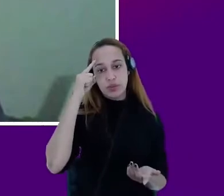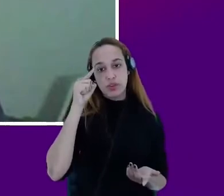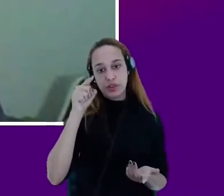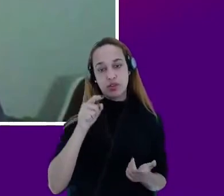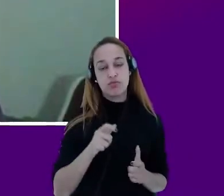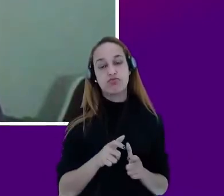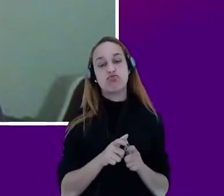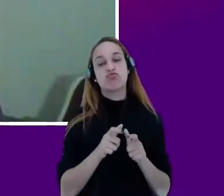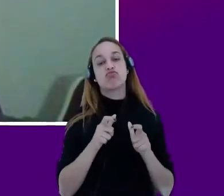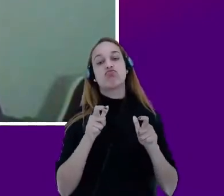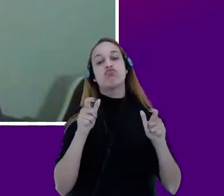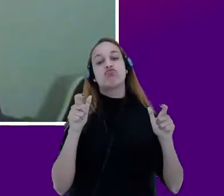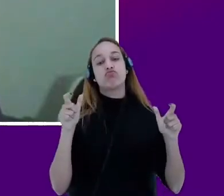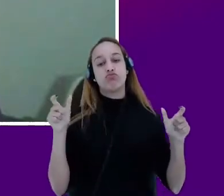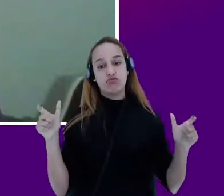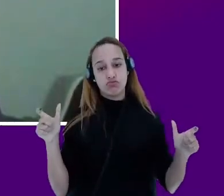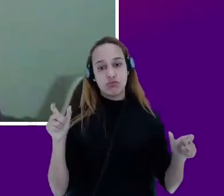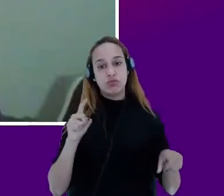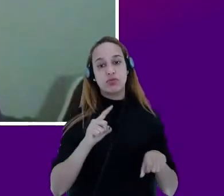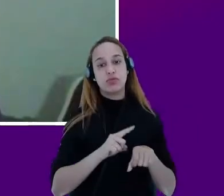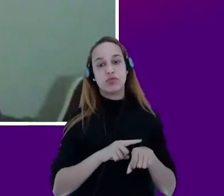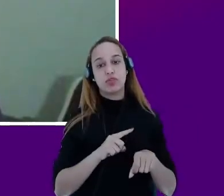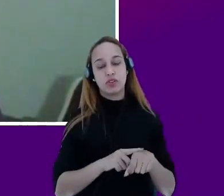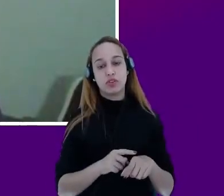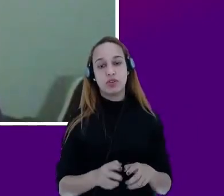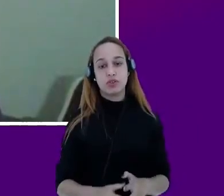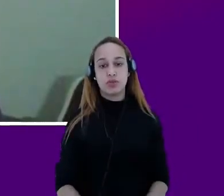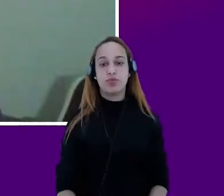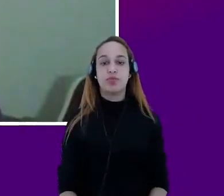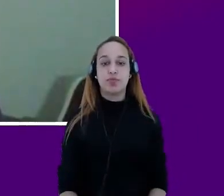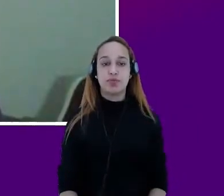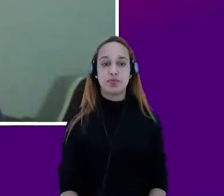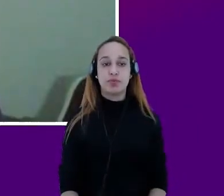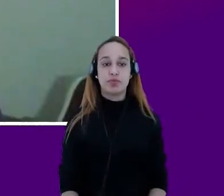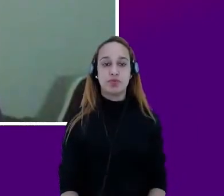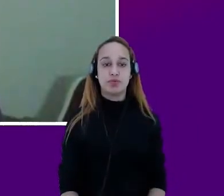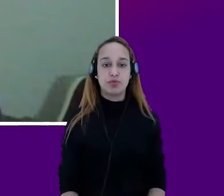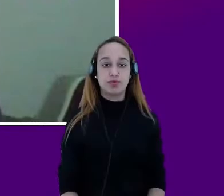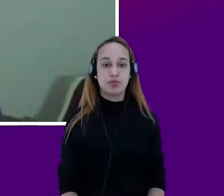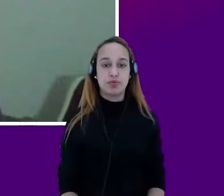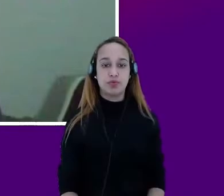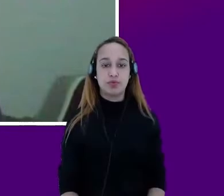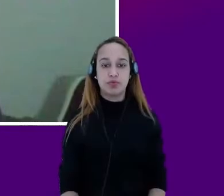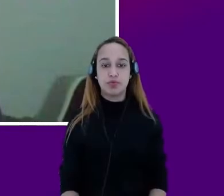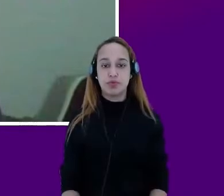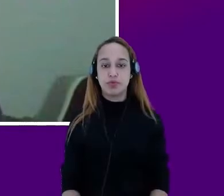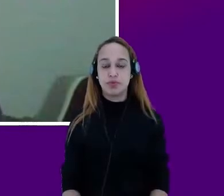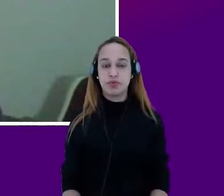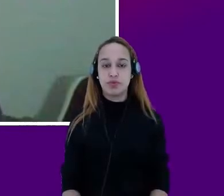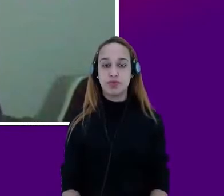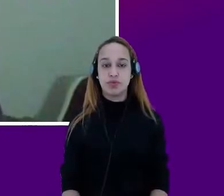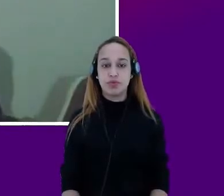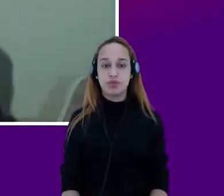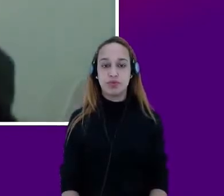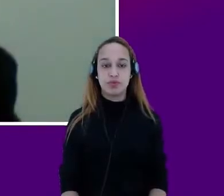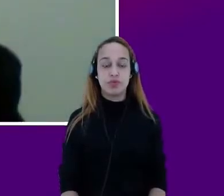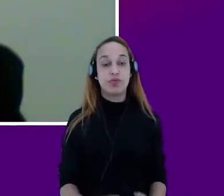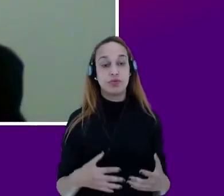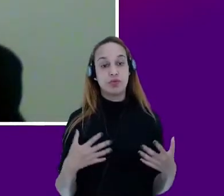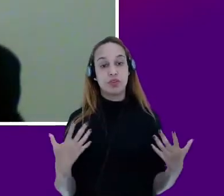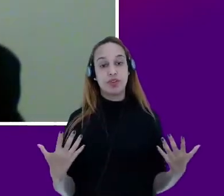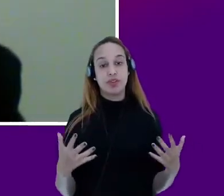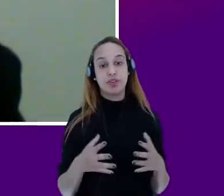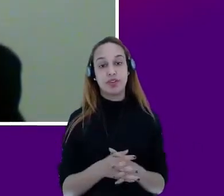mais ao longo dos próximos períodos? Tá complexo,